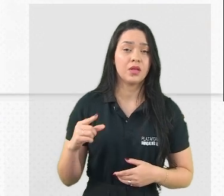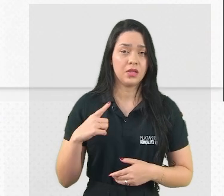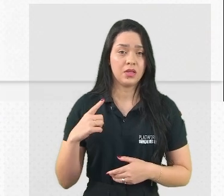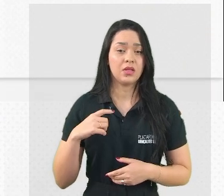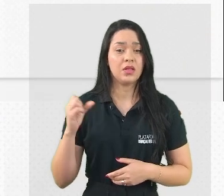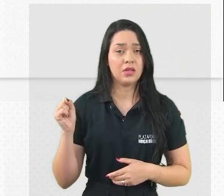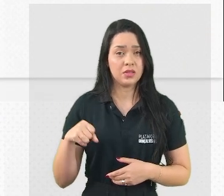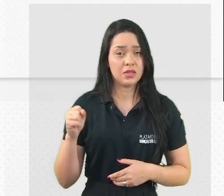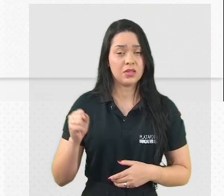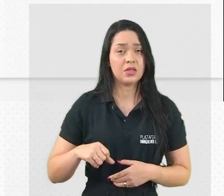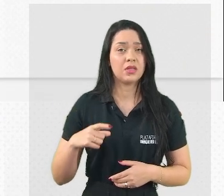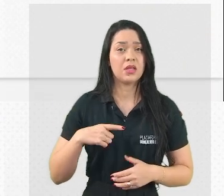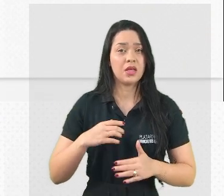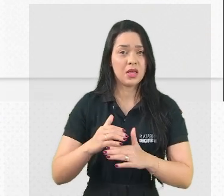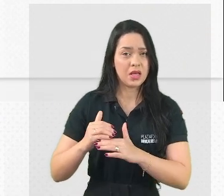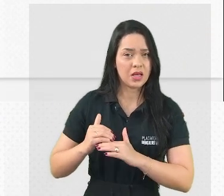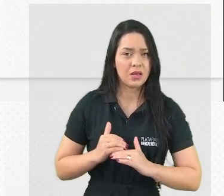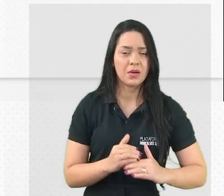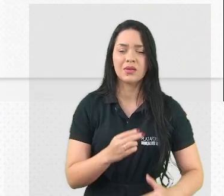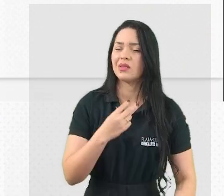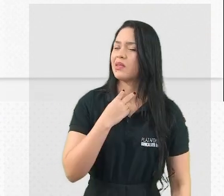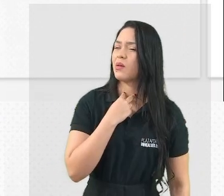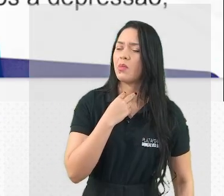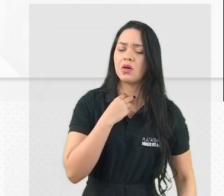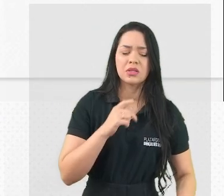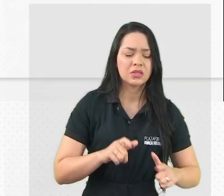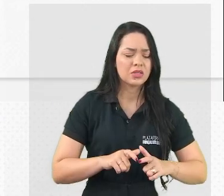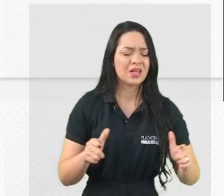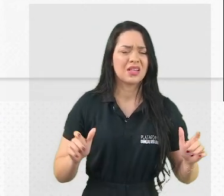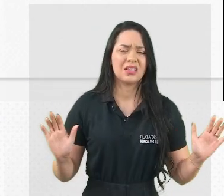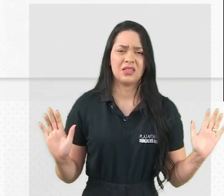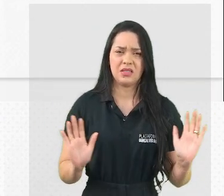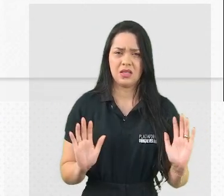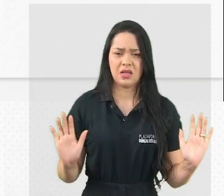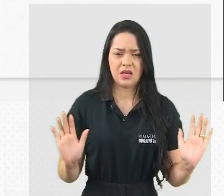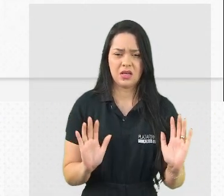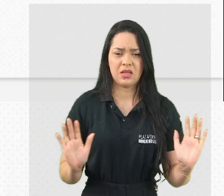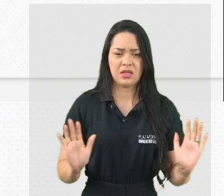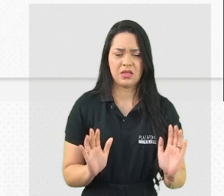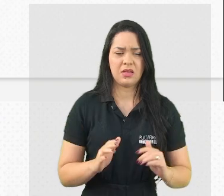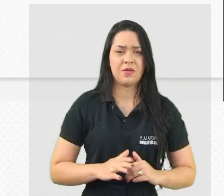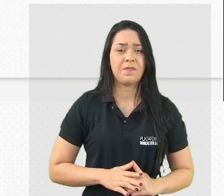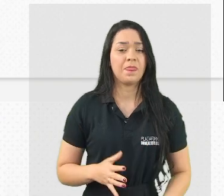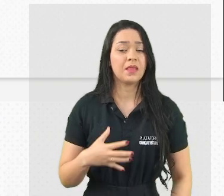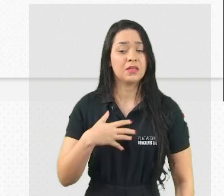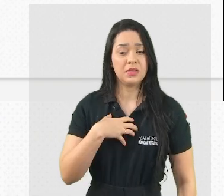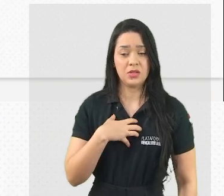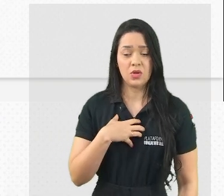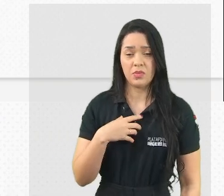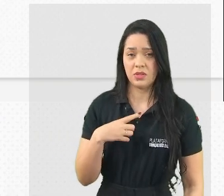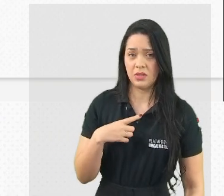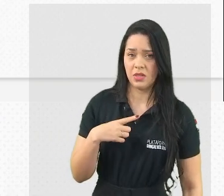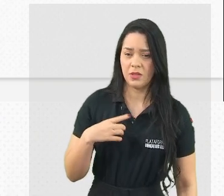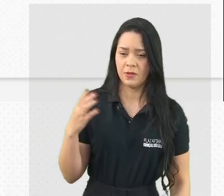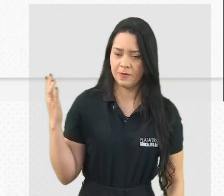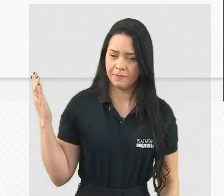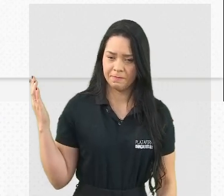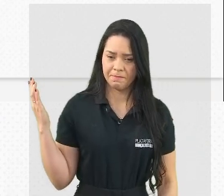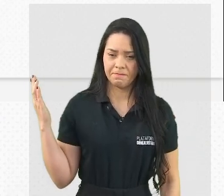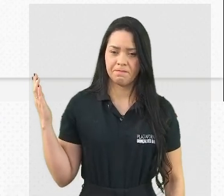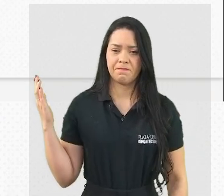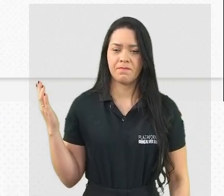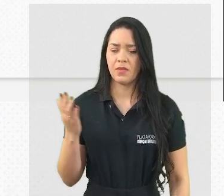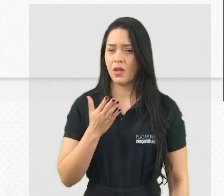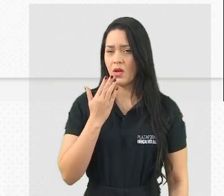que ter algo equilibrado, ele não pode exagerar em nada. Sintomas da ortorexia. Não